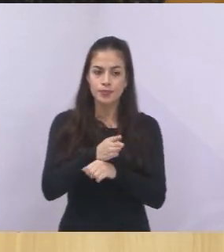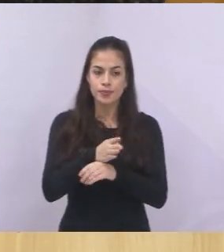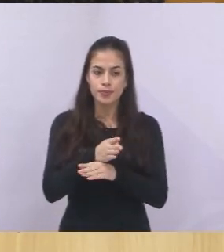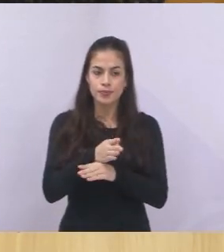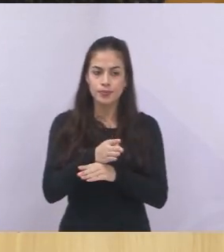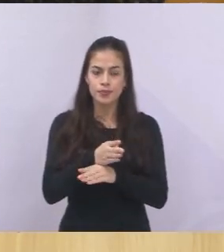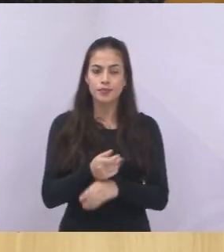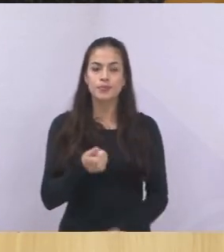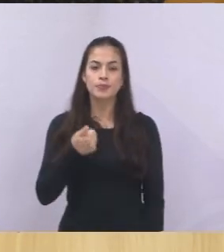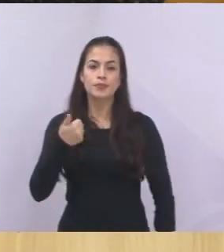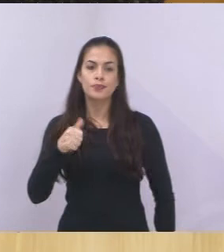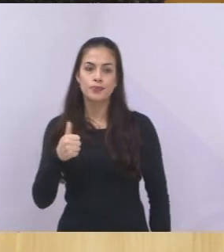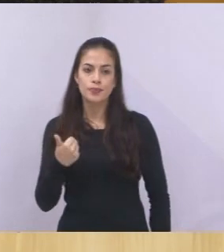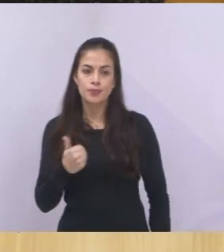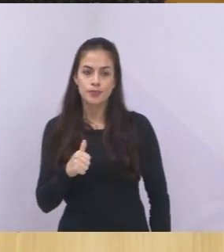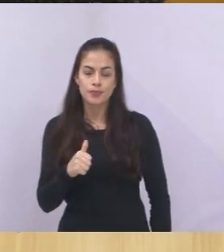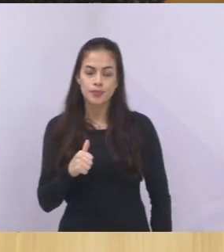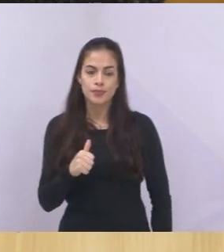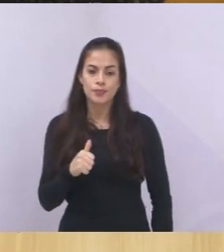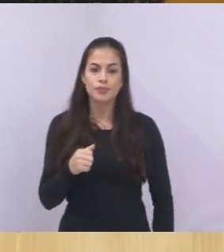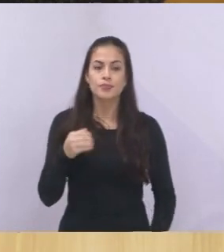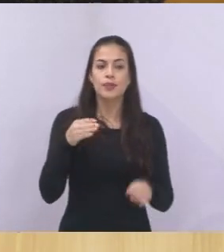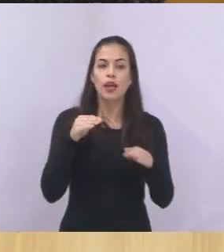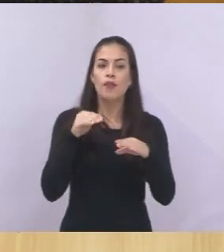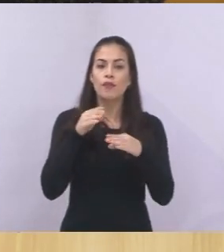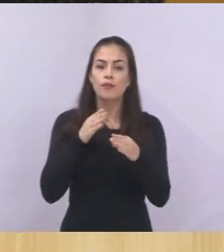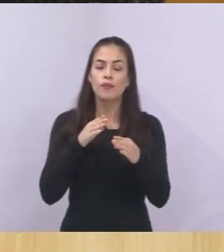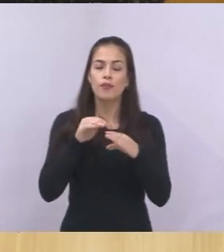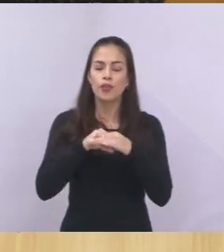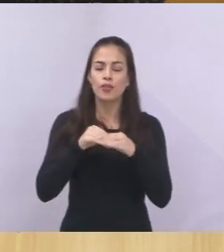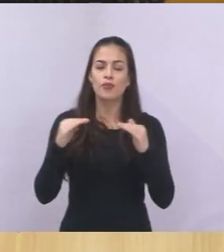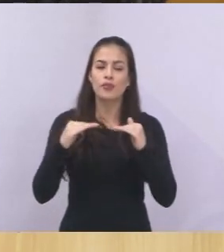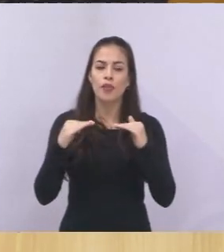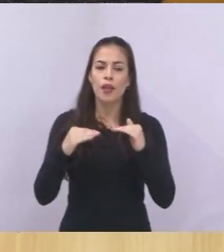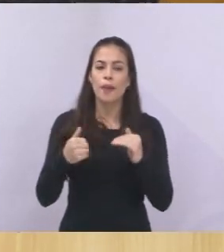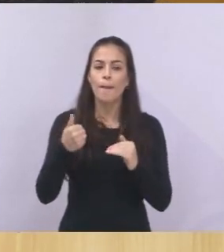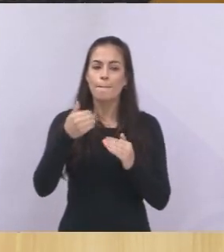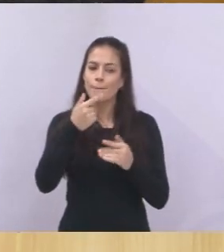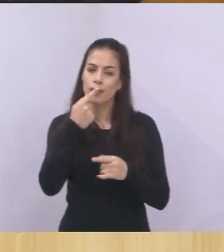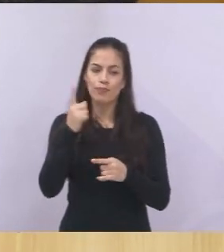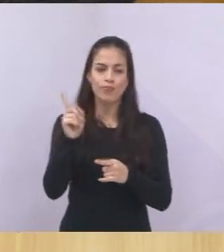11 votos favoráveis, uma abstenção e um voto contra. Próximo projeto.